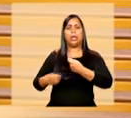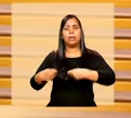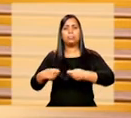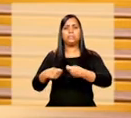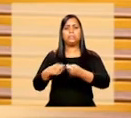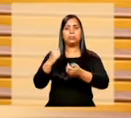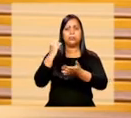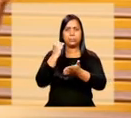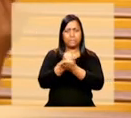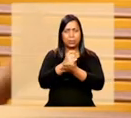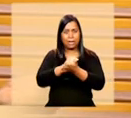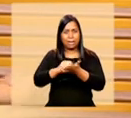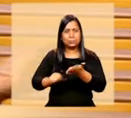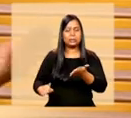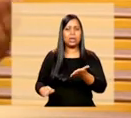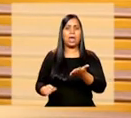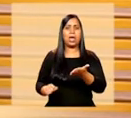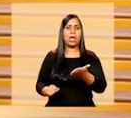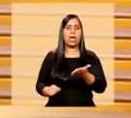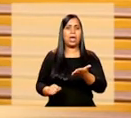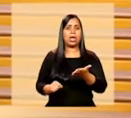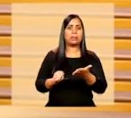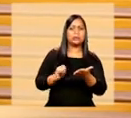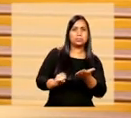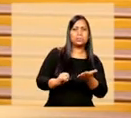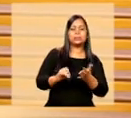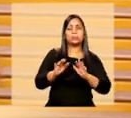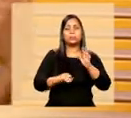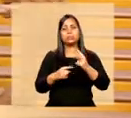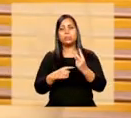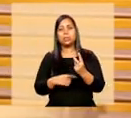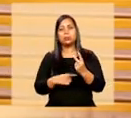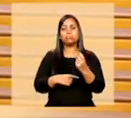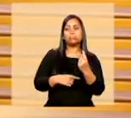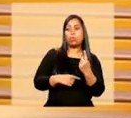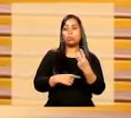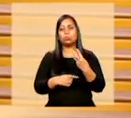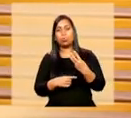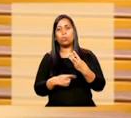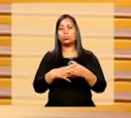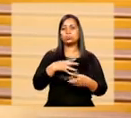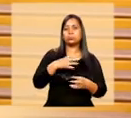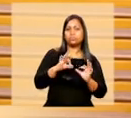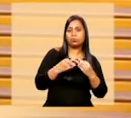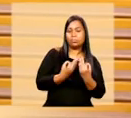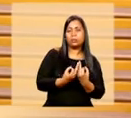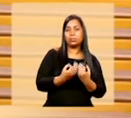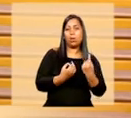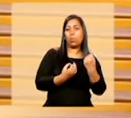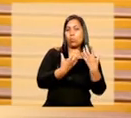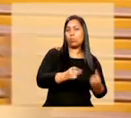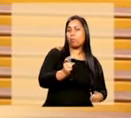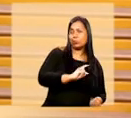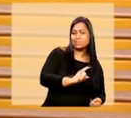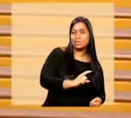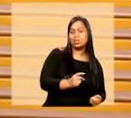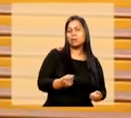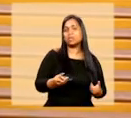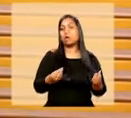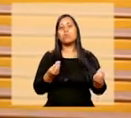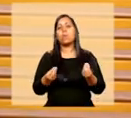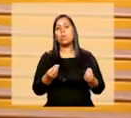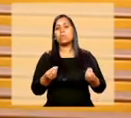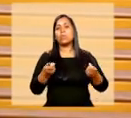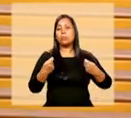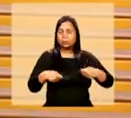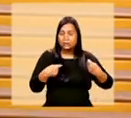é preciso assinar documentos? Se às vezes a gente tem mais que um familiar envolvido e um se nega, como é feito isso?